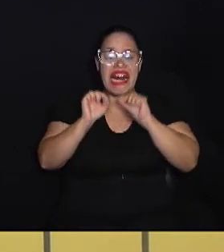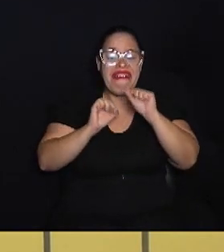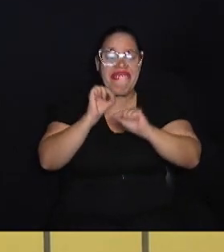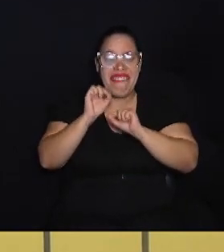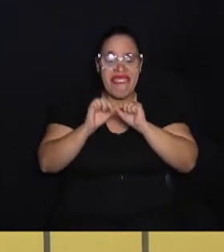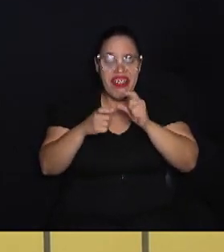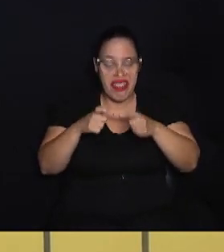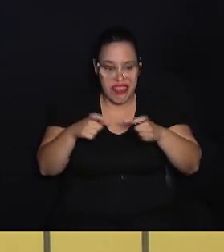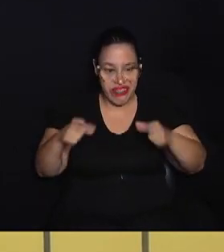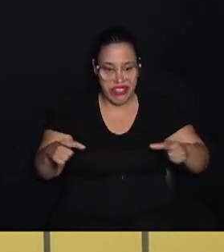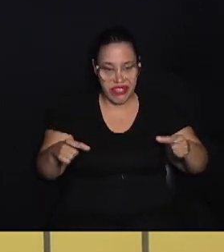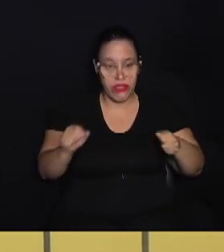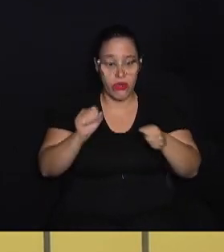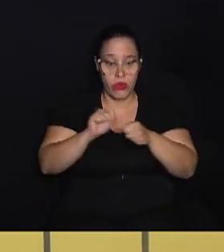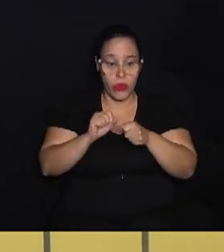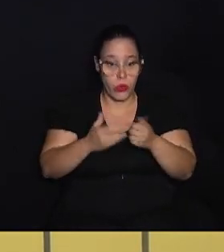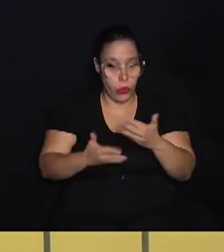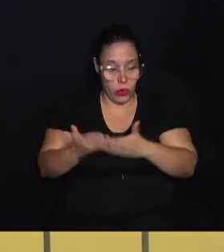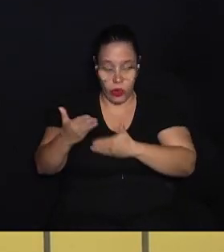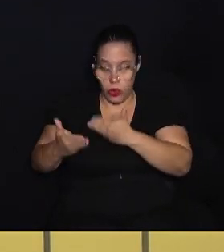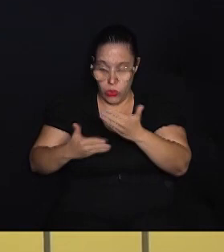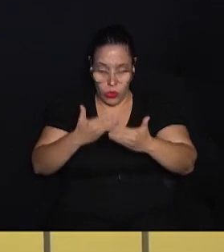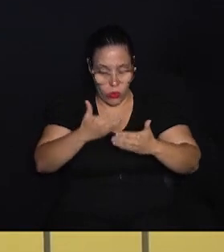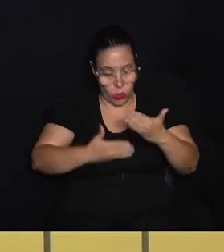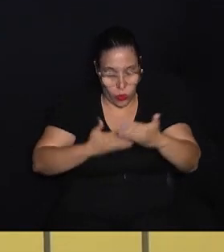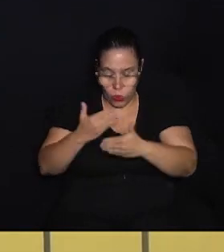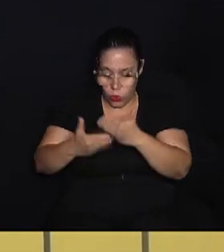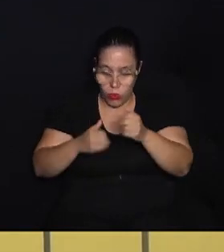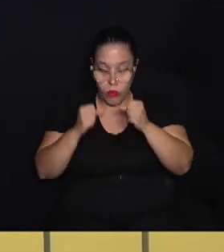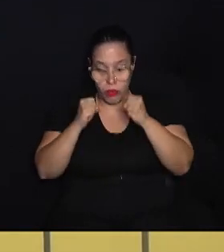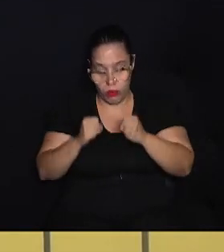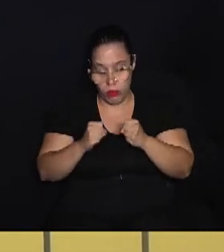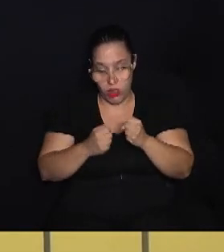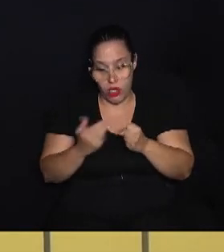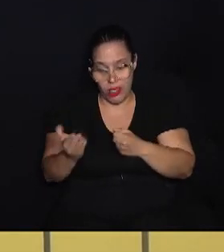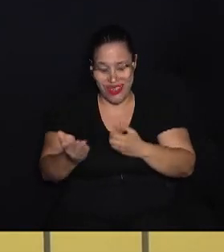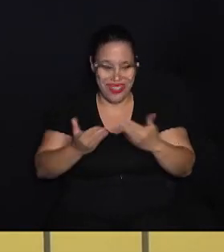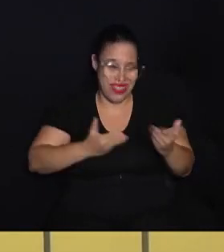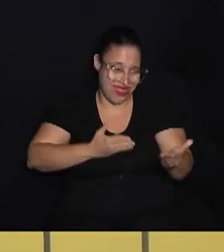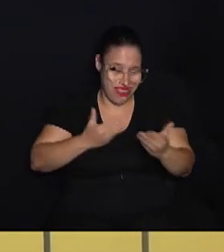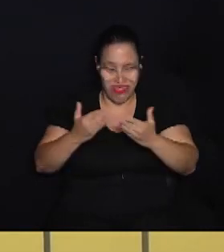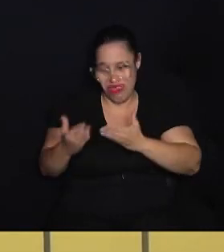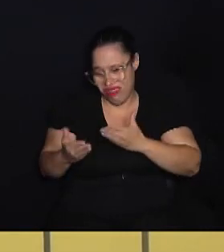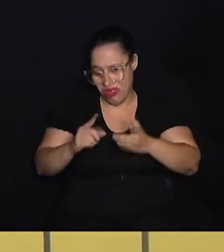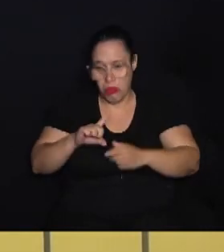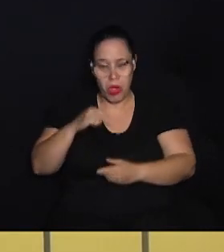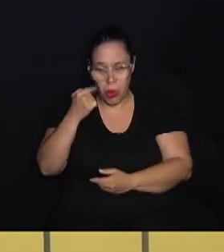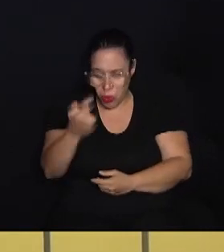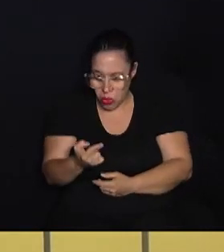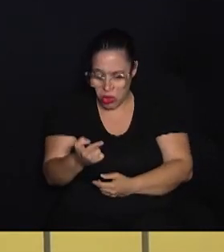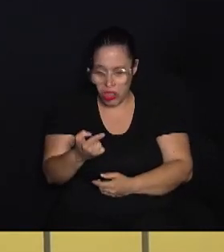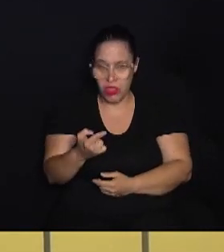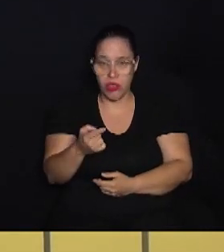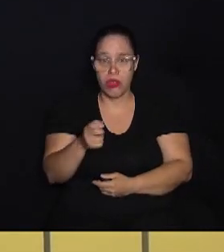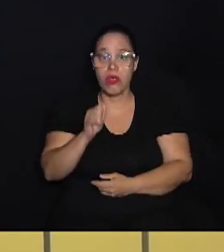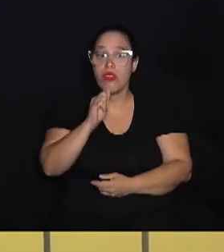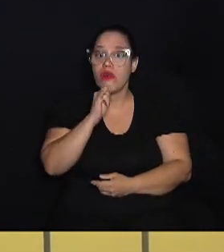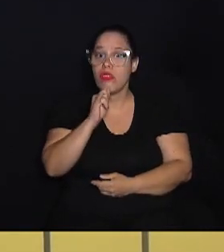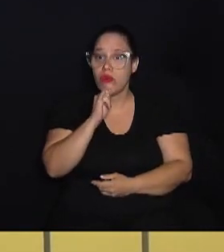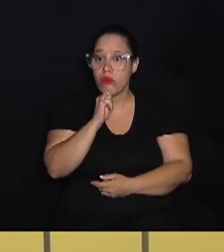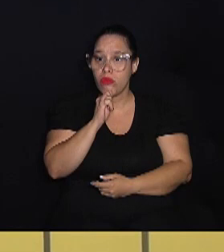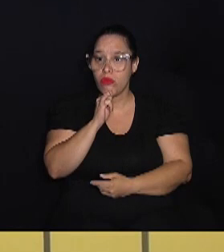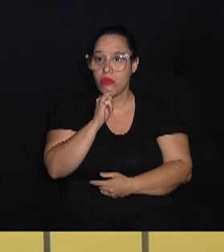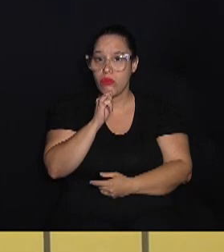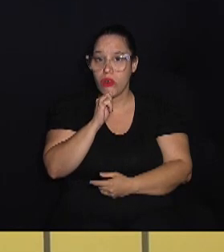a gente tem que desenvolver para poder lidar com isso tudo de uma outra forma. Por exemplo,